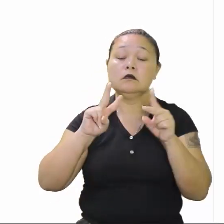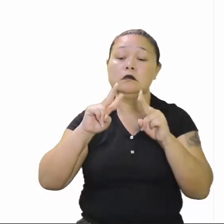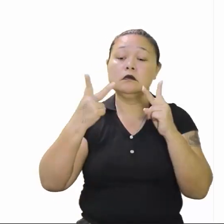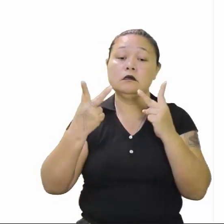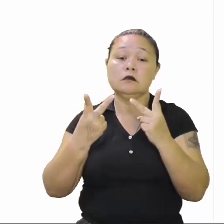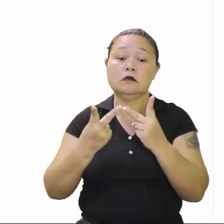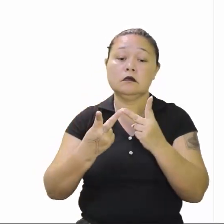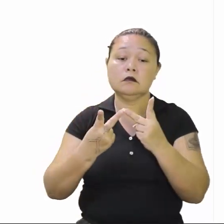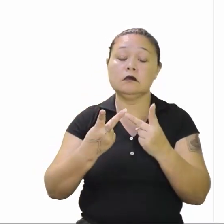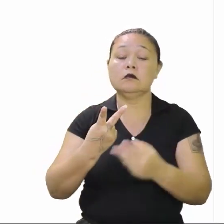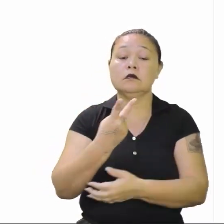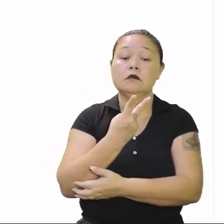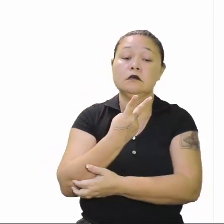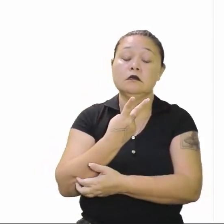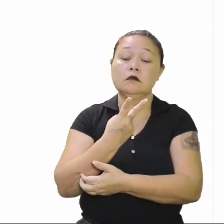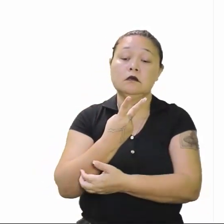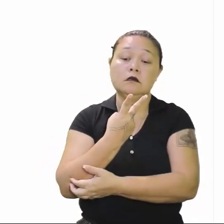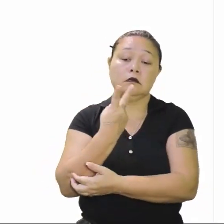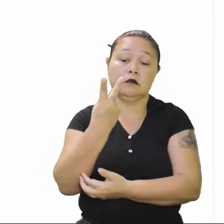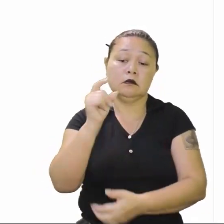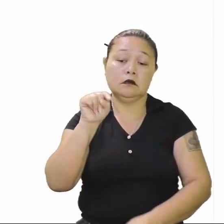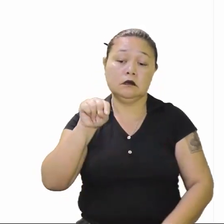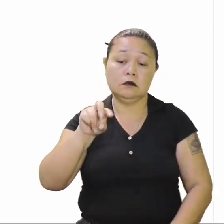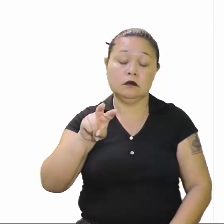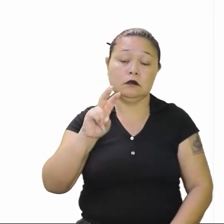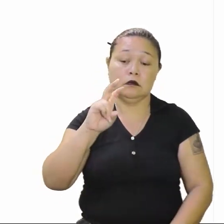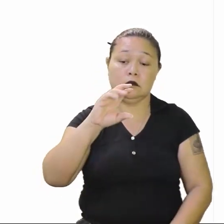em litro correspondente a